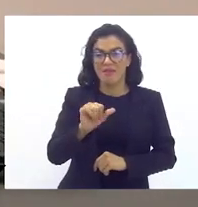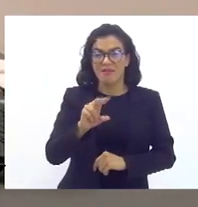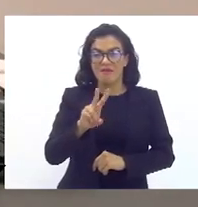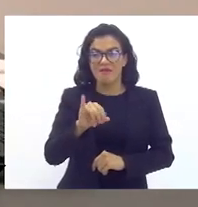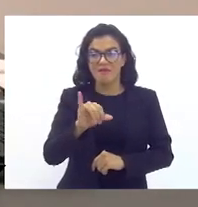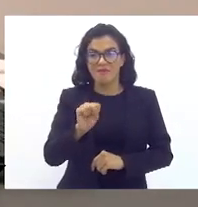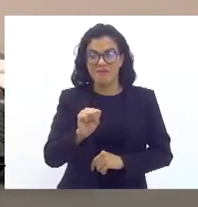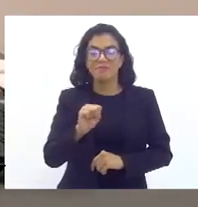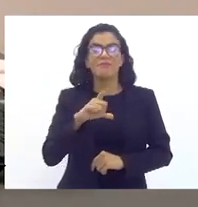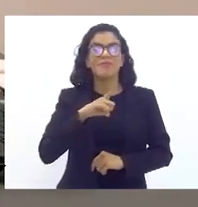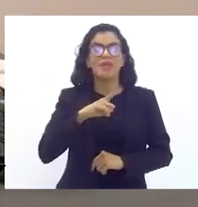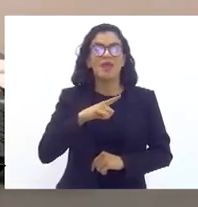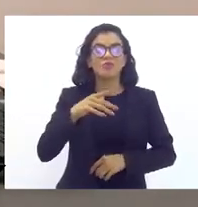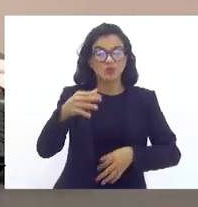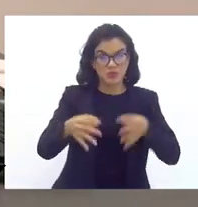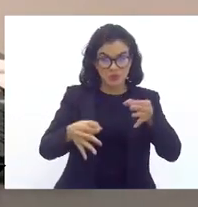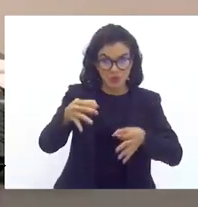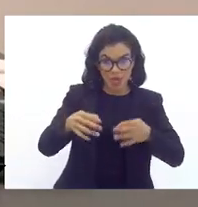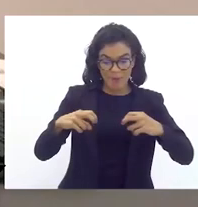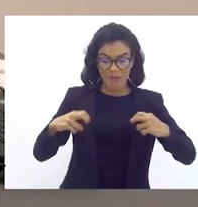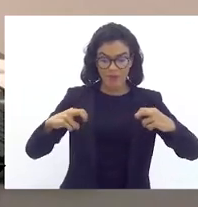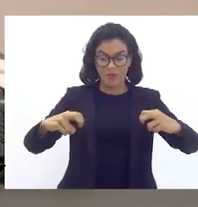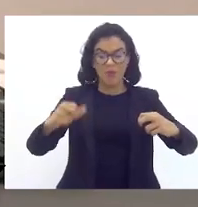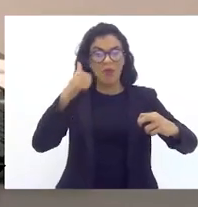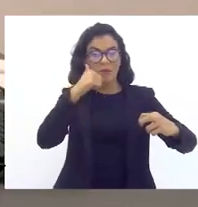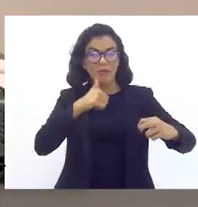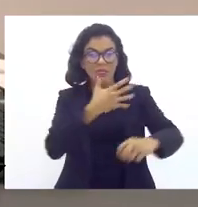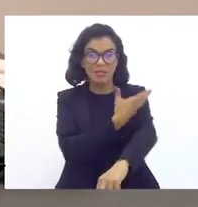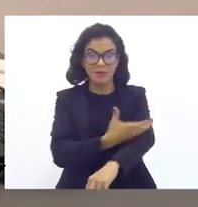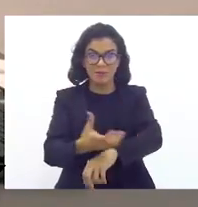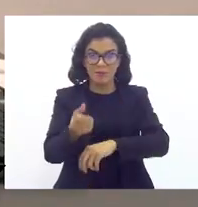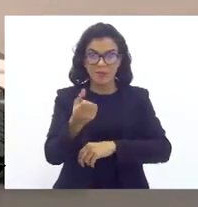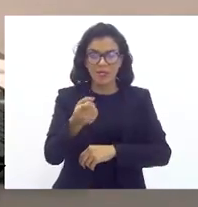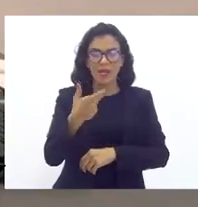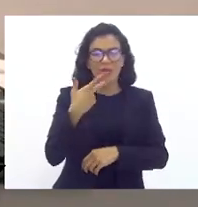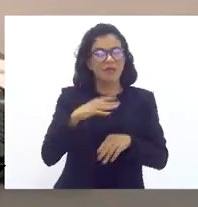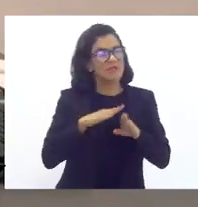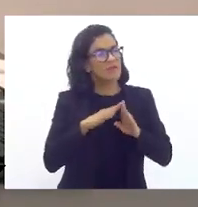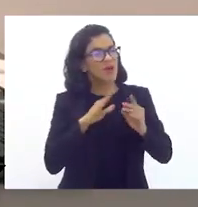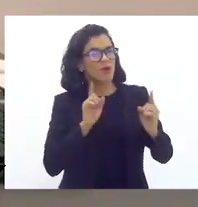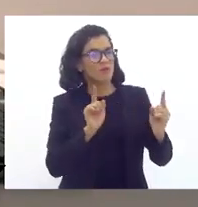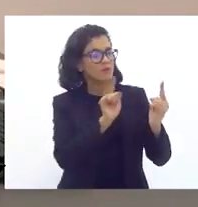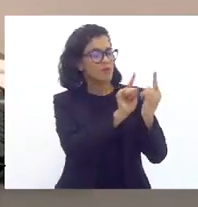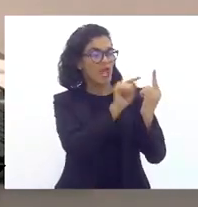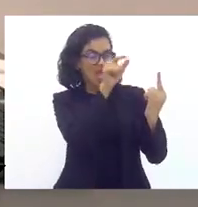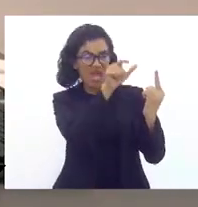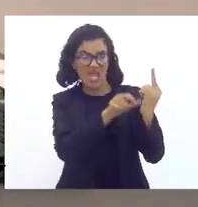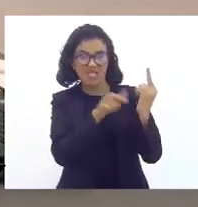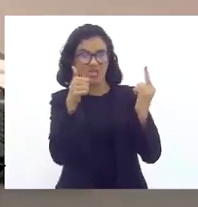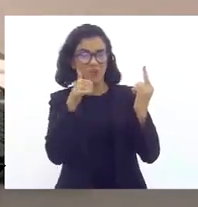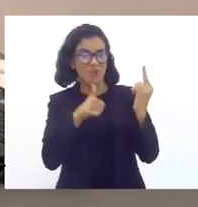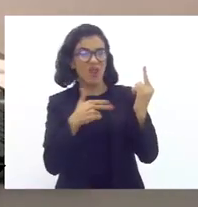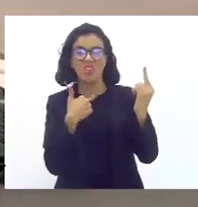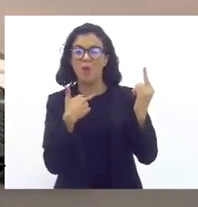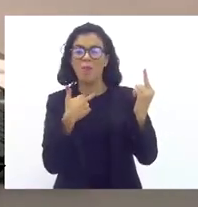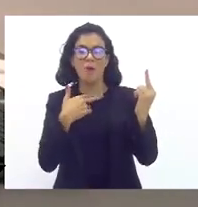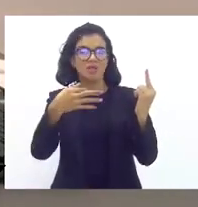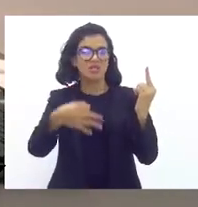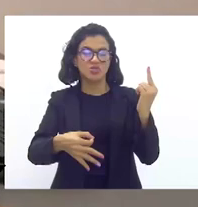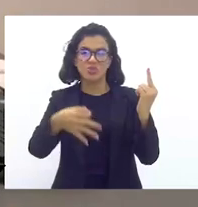teve uma menina branca né que apareceu do nada né um pouco antes e falou assim essa mulher não pode ser jurada